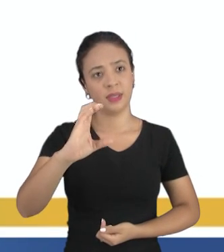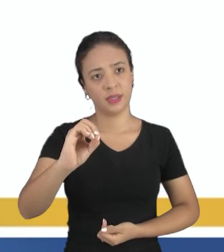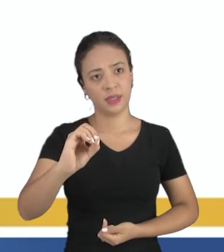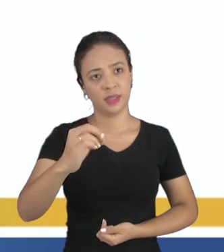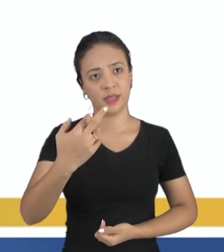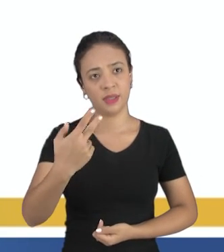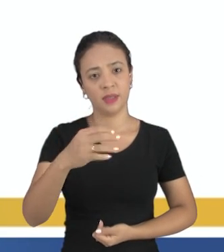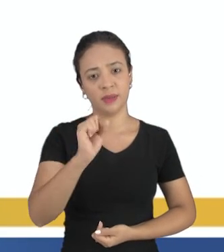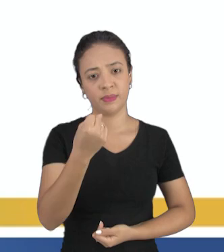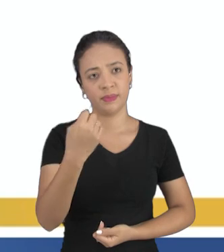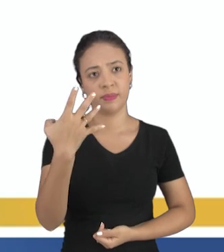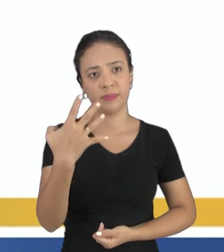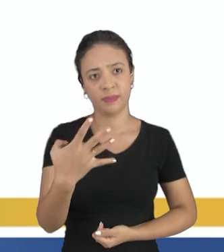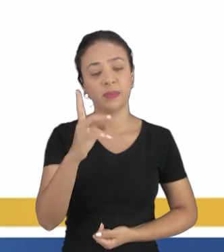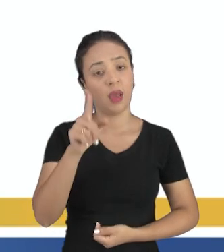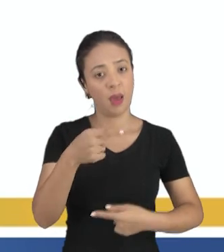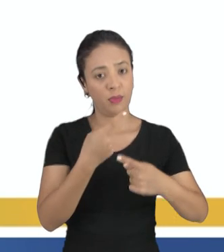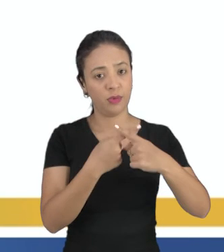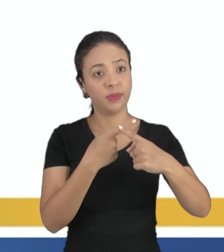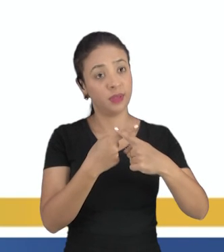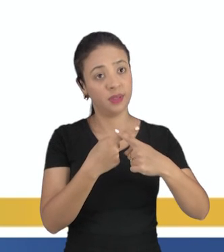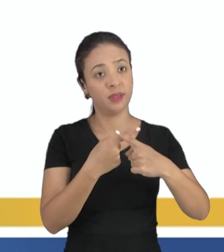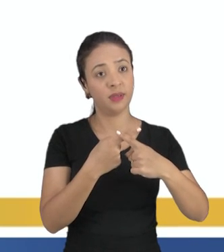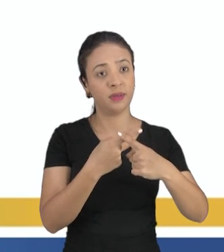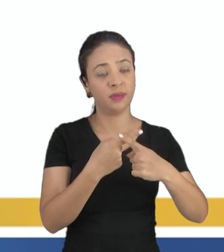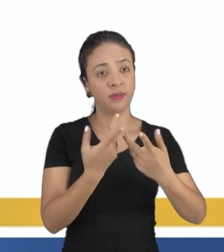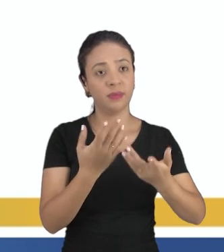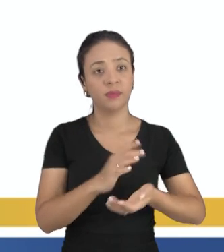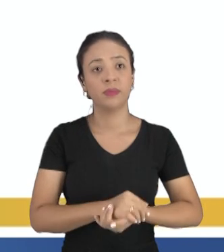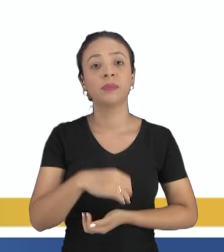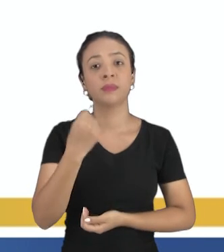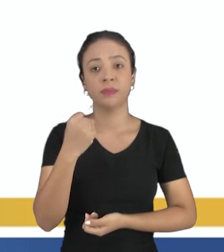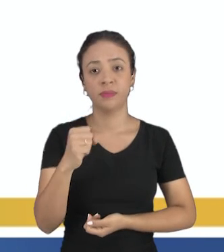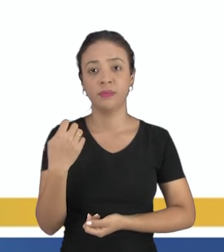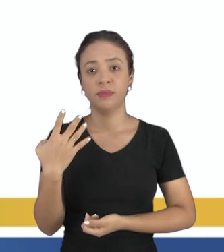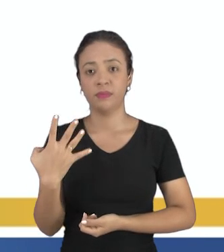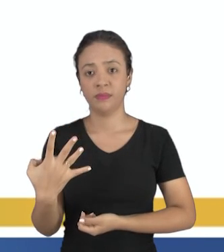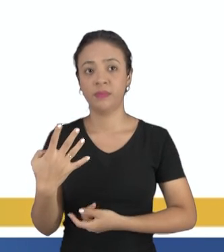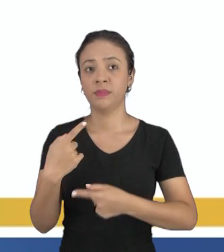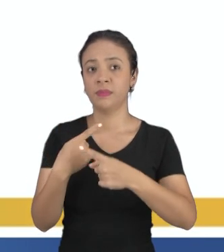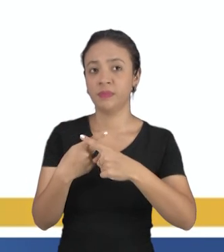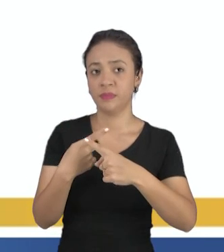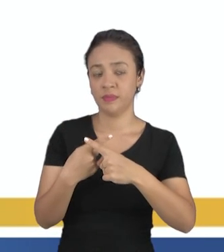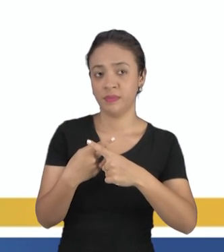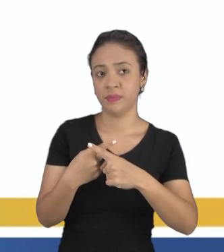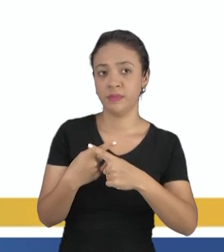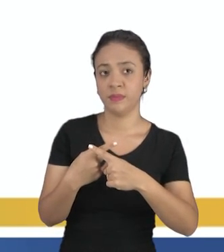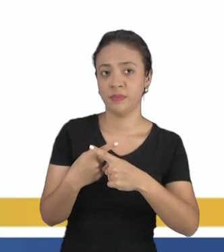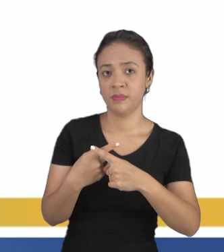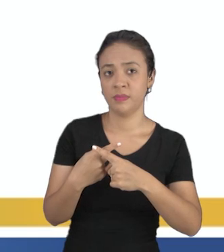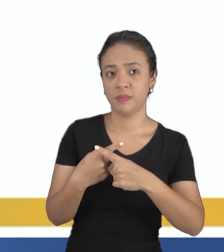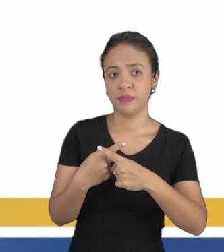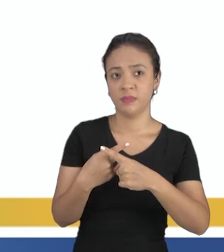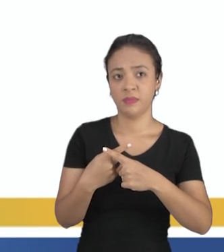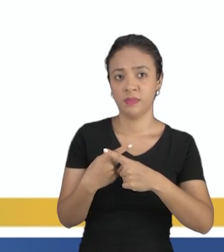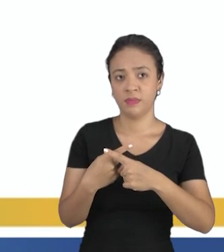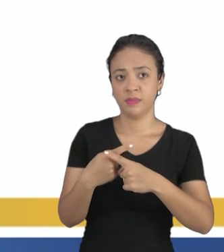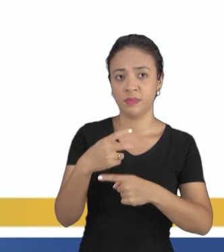84, que foi minha multiplicação, vezes que é o pô ali, né?